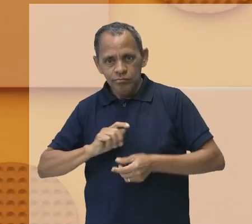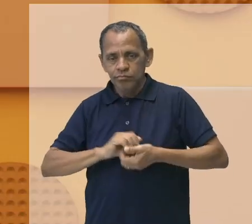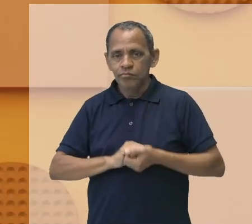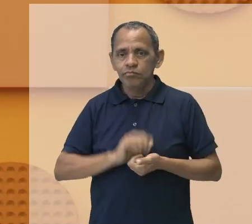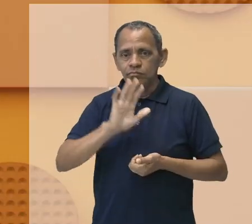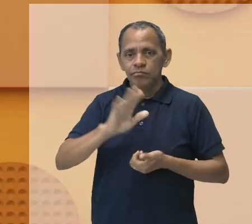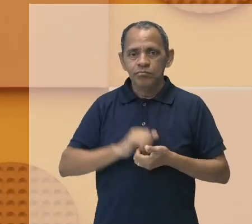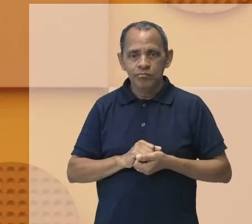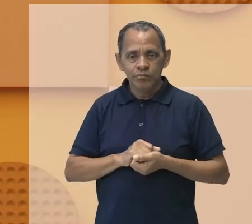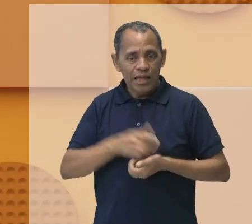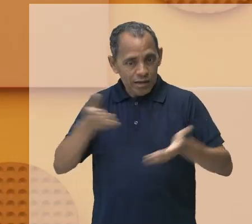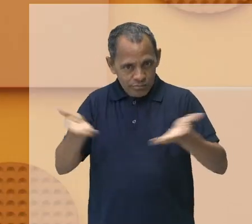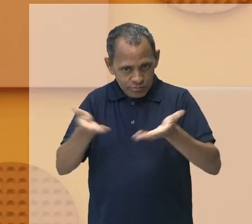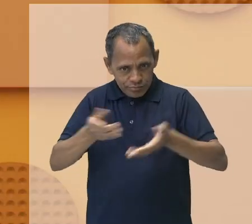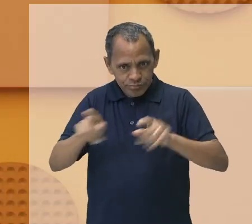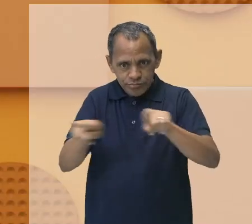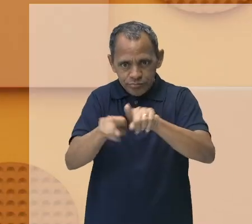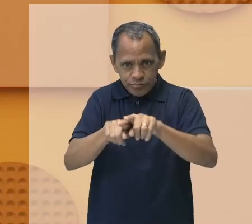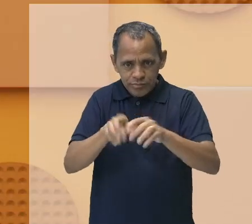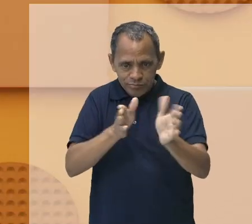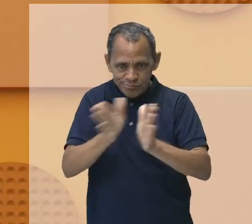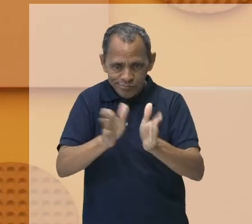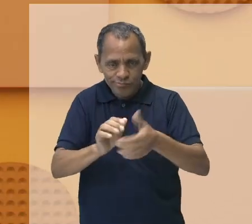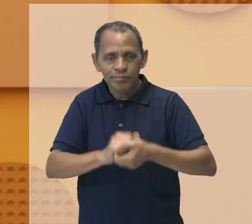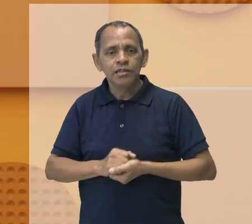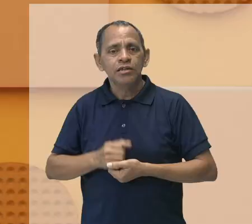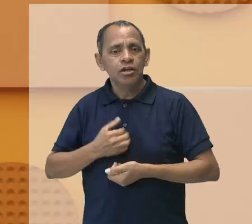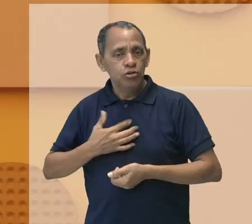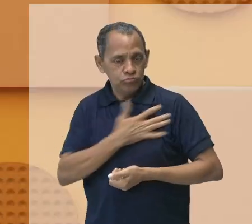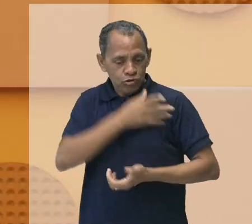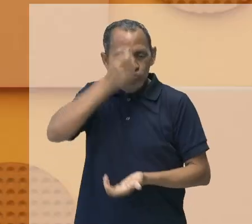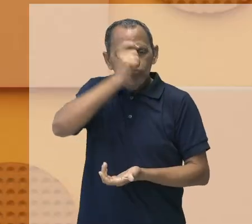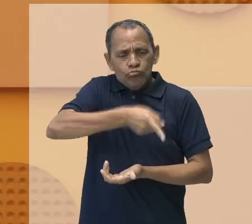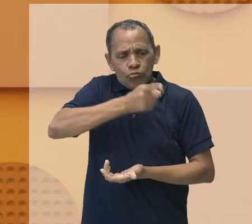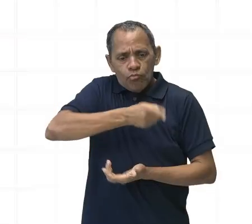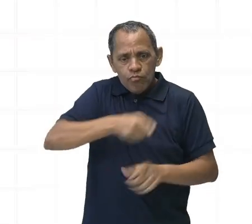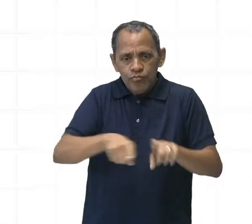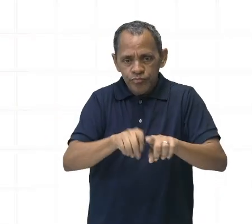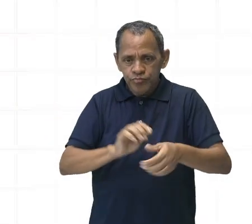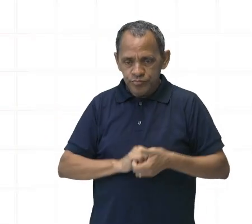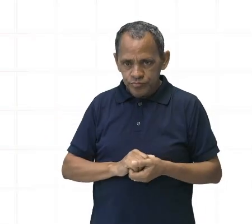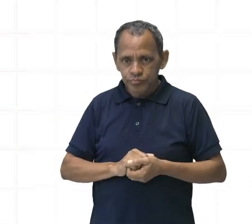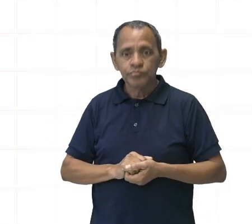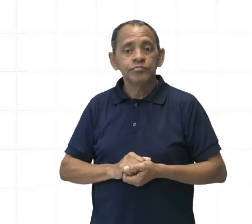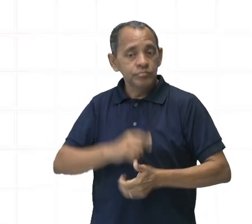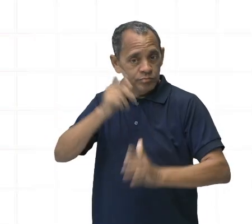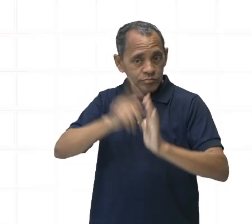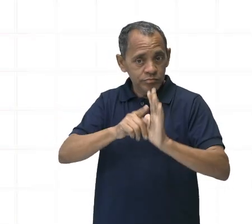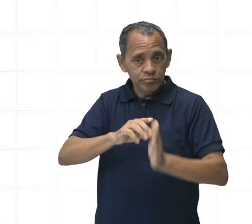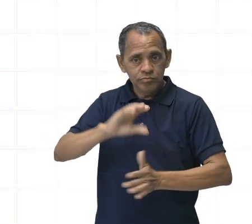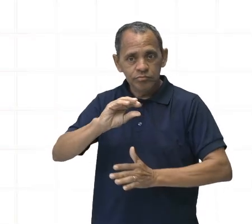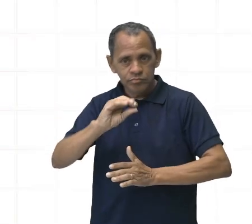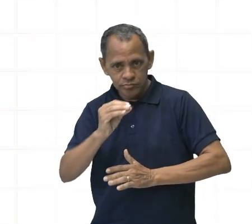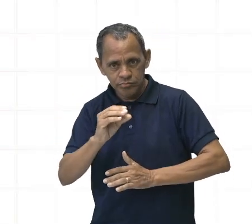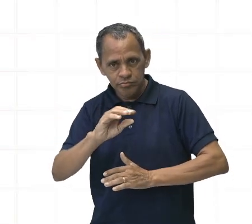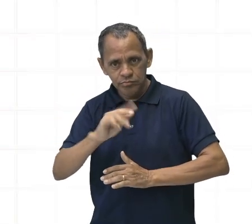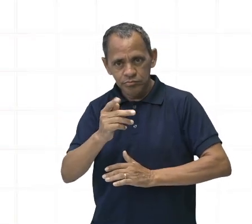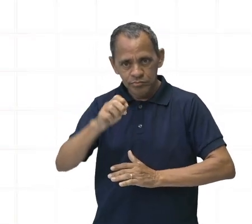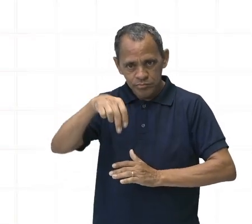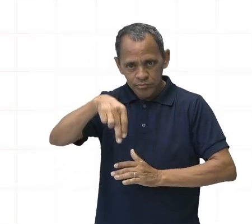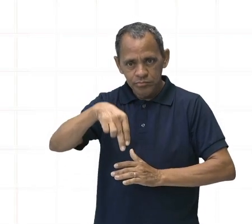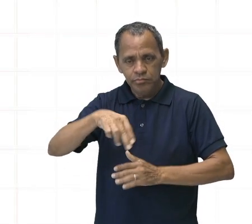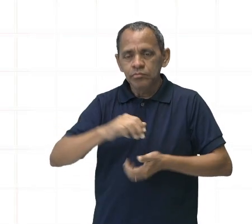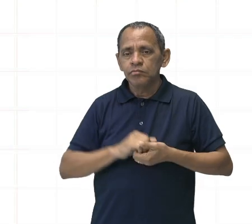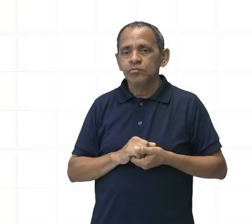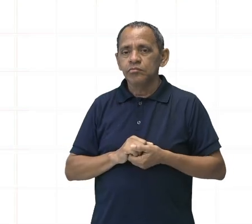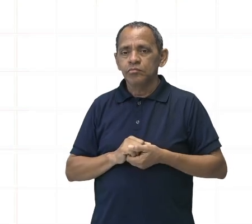presidente constitucionalista. Vamos ao texto, então, vamos compreender um pouco mais esse momento. Vamos lá, galerinha. O plano Cohen,